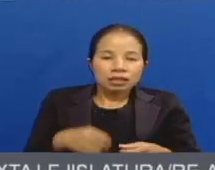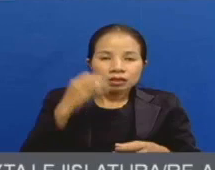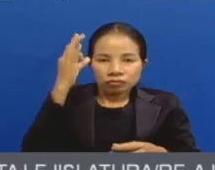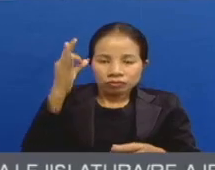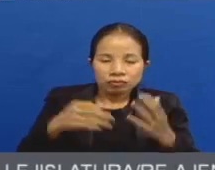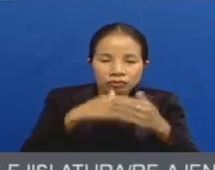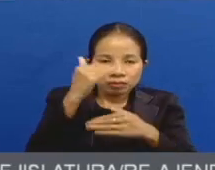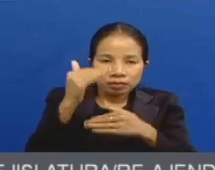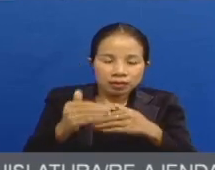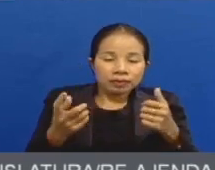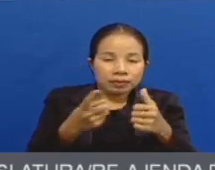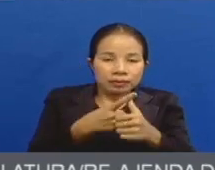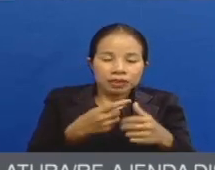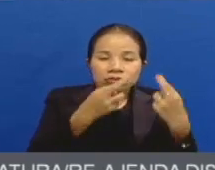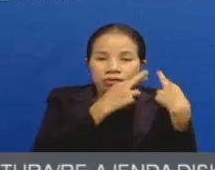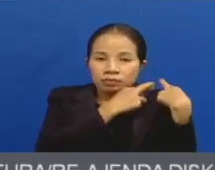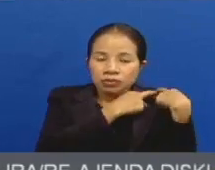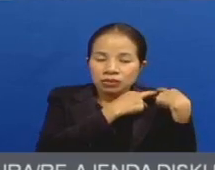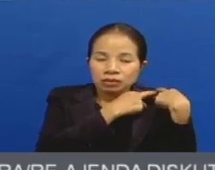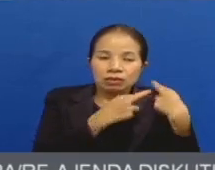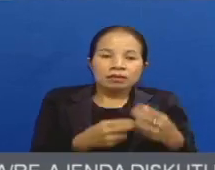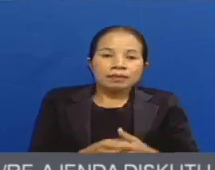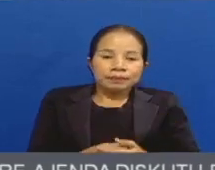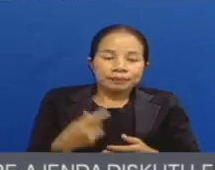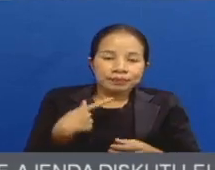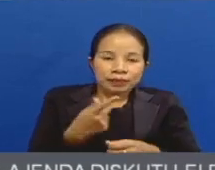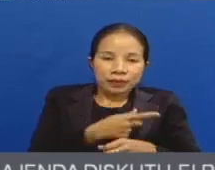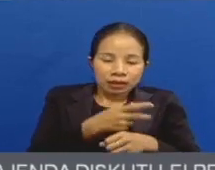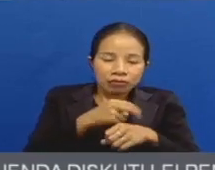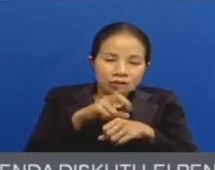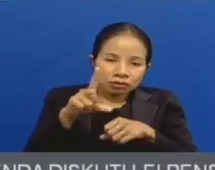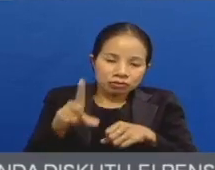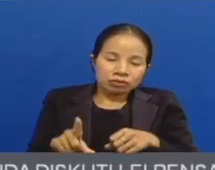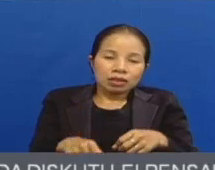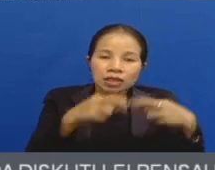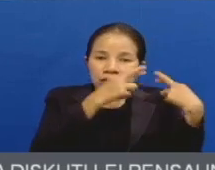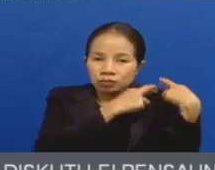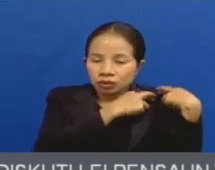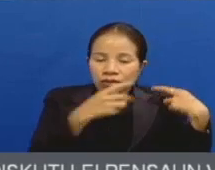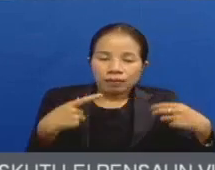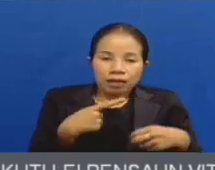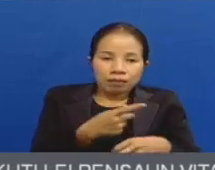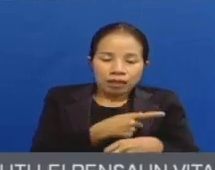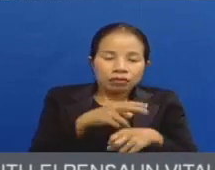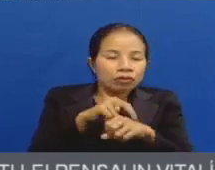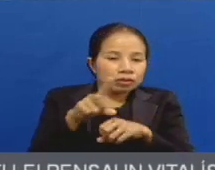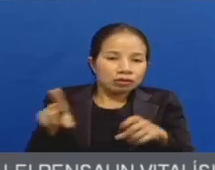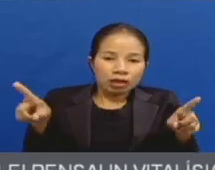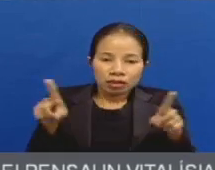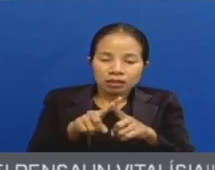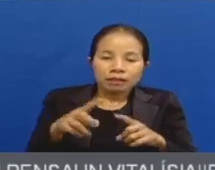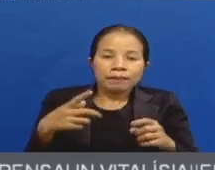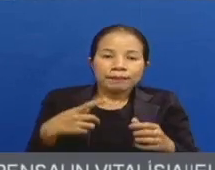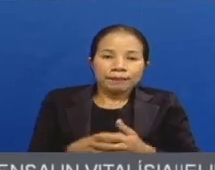mai. Primeiro papel Parlamento Nacional linha, a competência Parlamento Nacional linha no dar